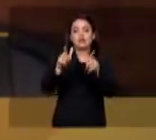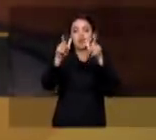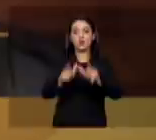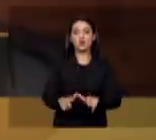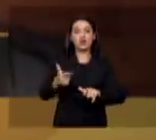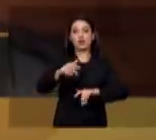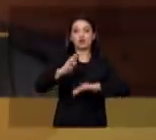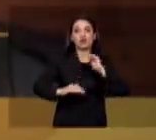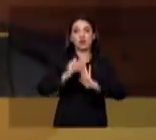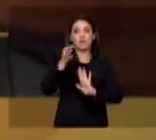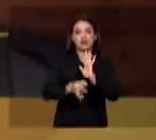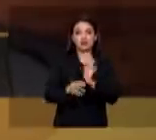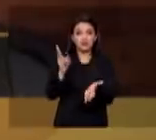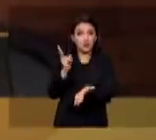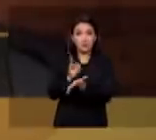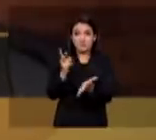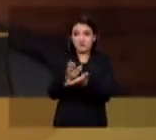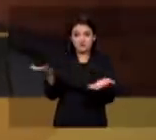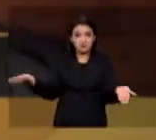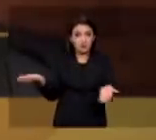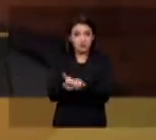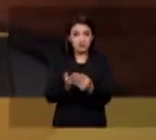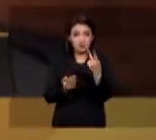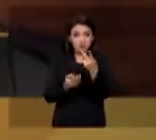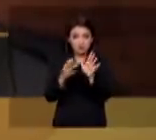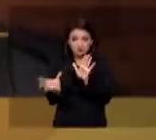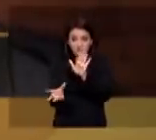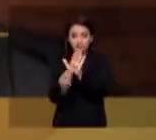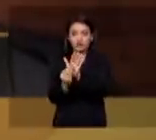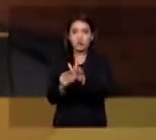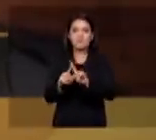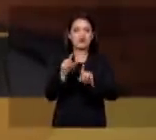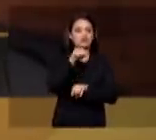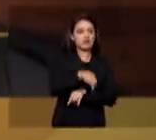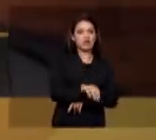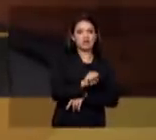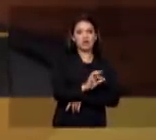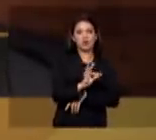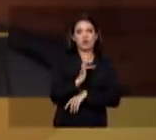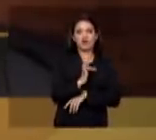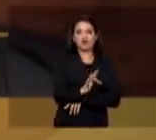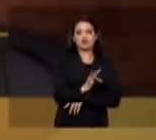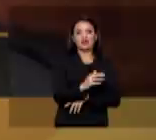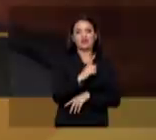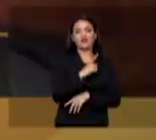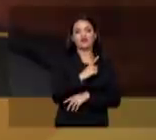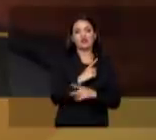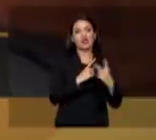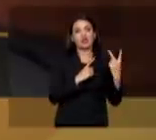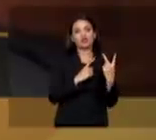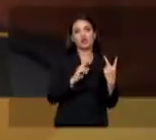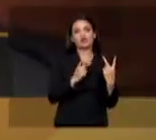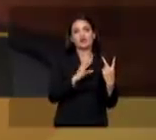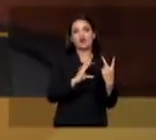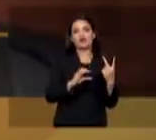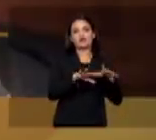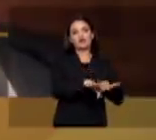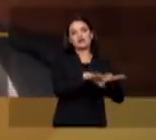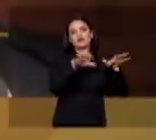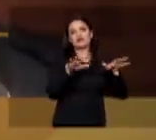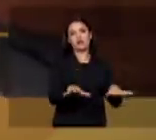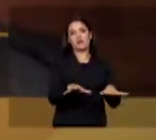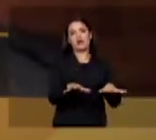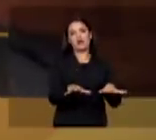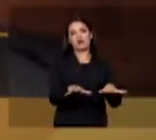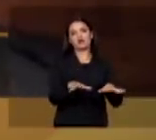aqui, perante este Supremo Tribunal Federal, as alegações constituem objeto de dois habeas corpus